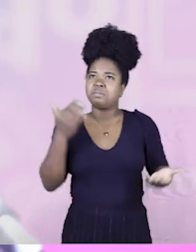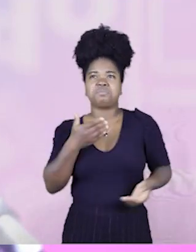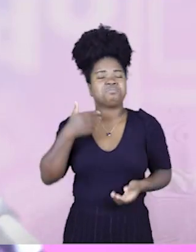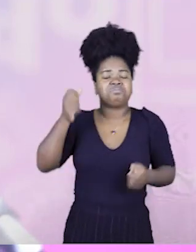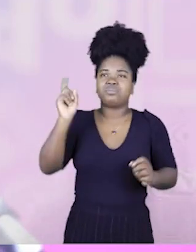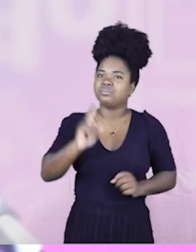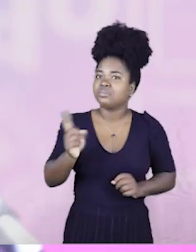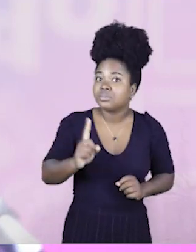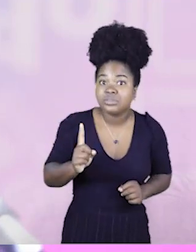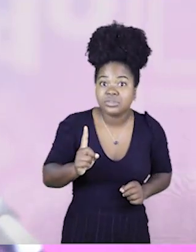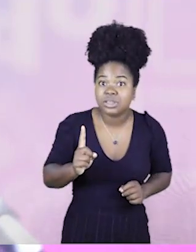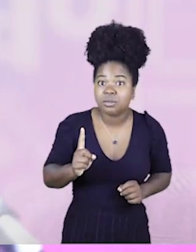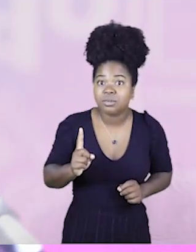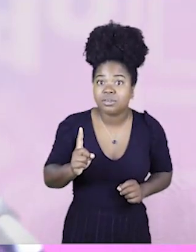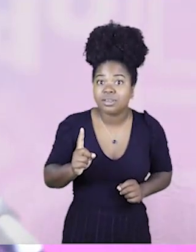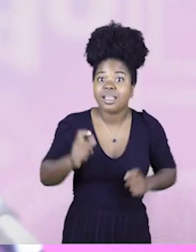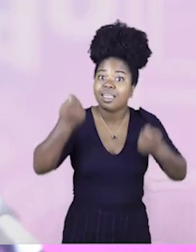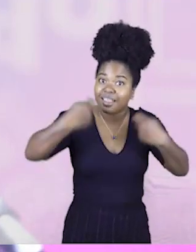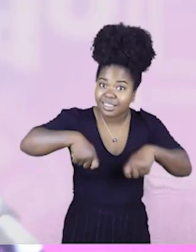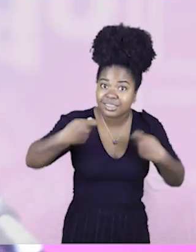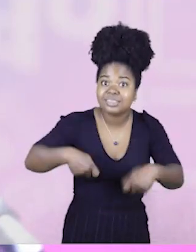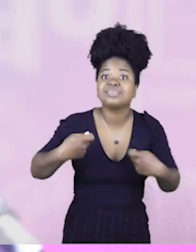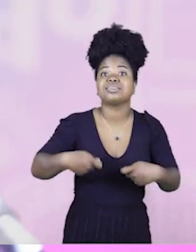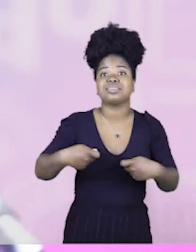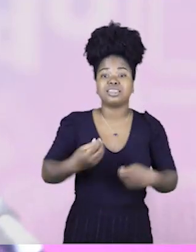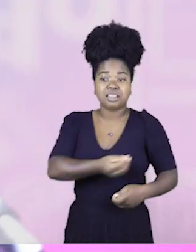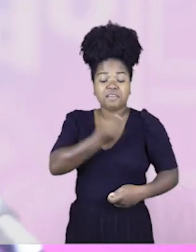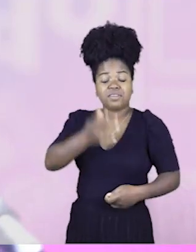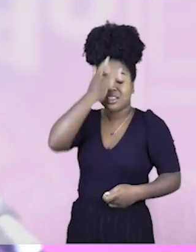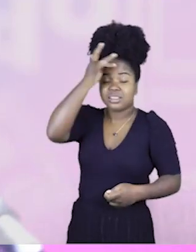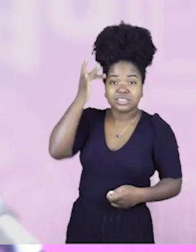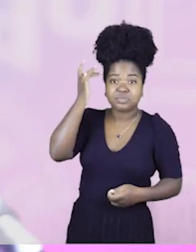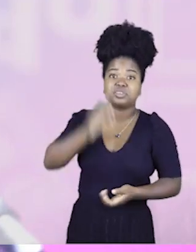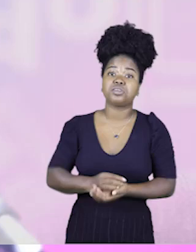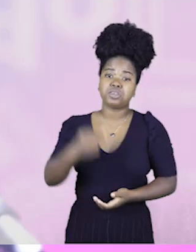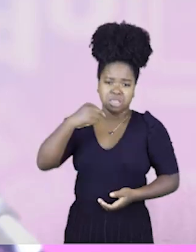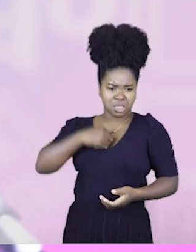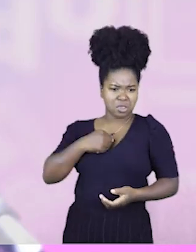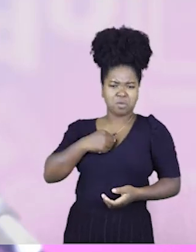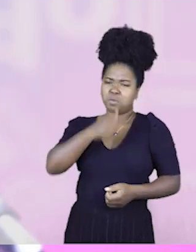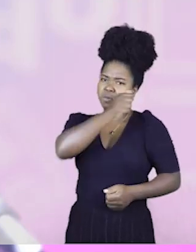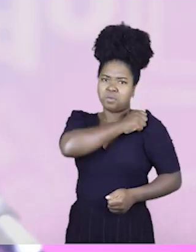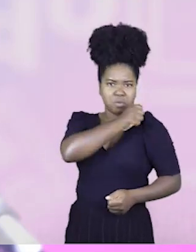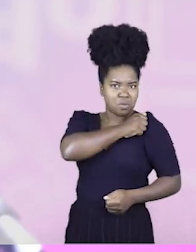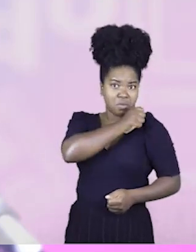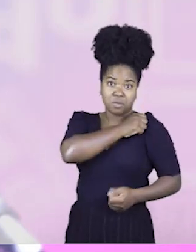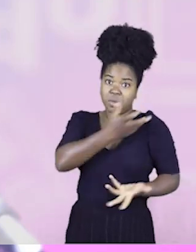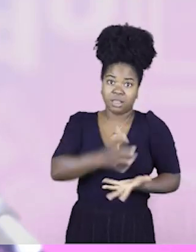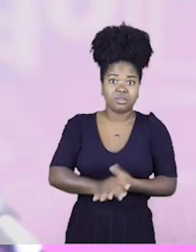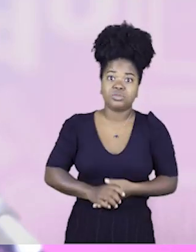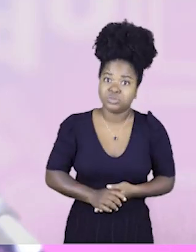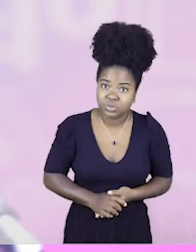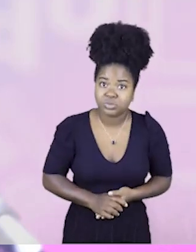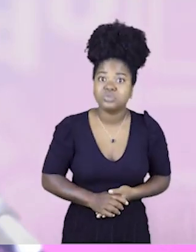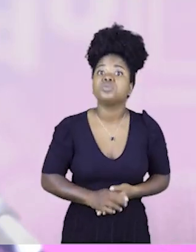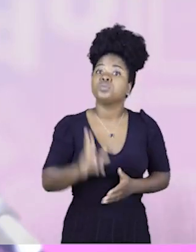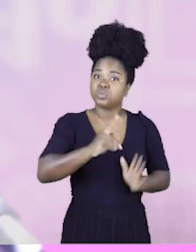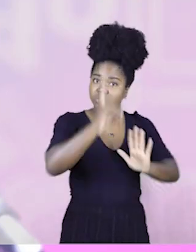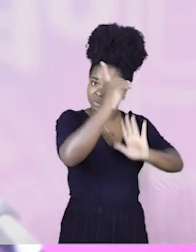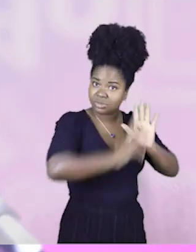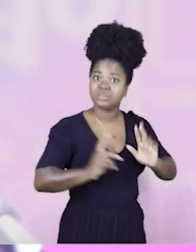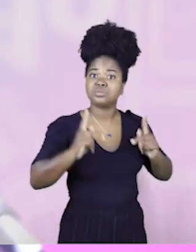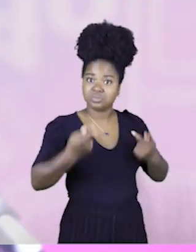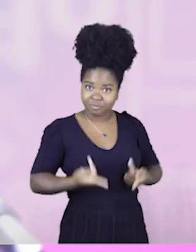direito humano tem uma importância gigantesca, principalmente dentro da área da educação. Eu, por exemplo, estudo numa escola onde os direitos